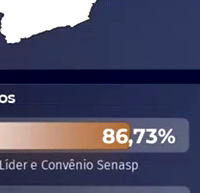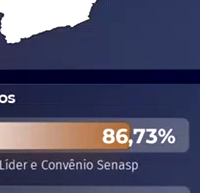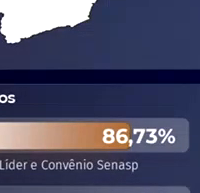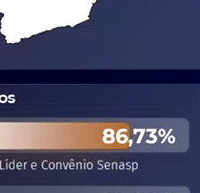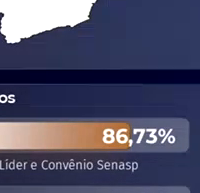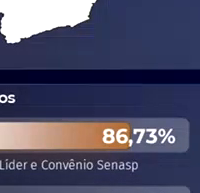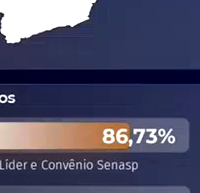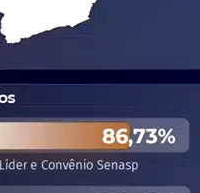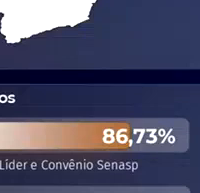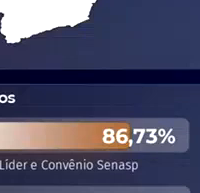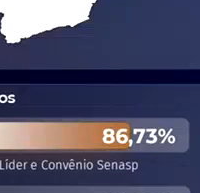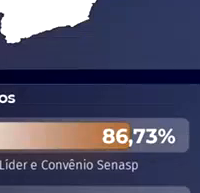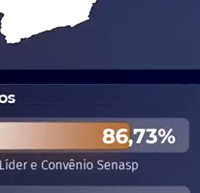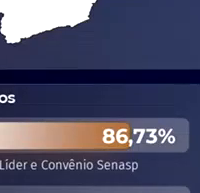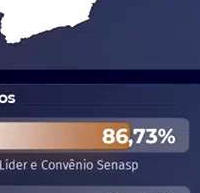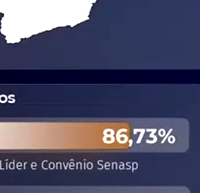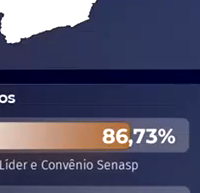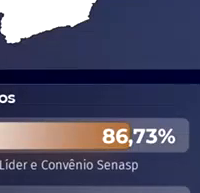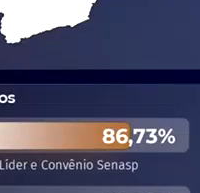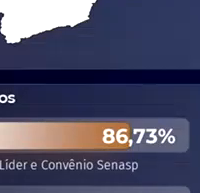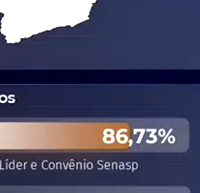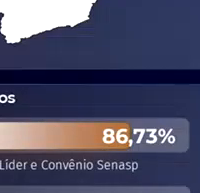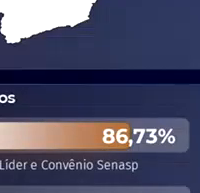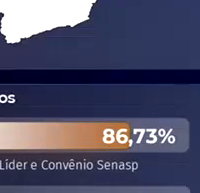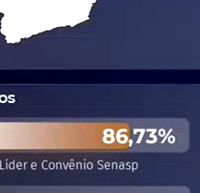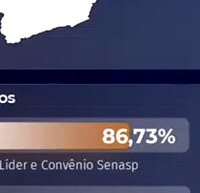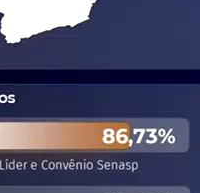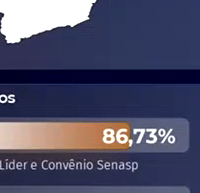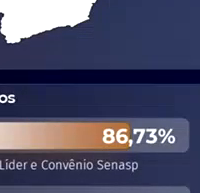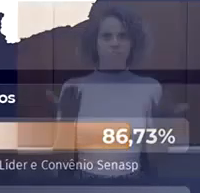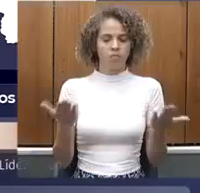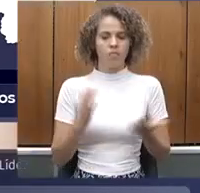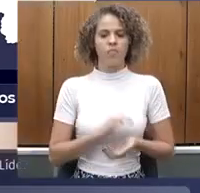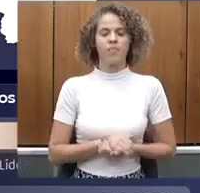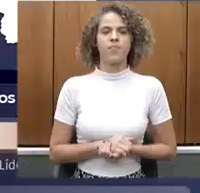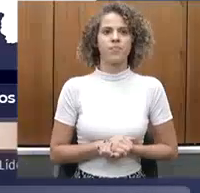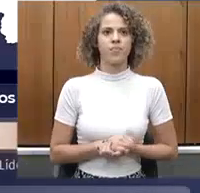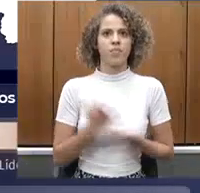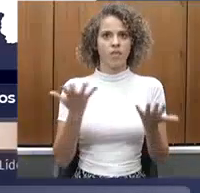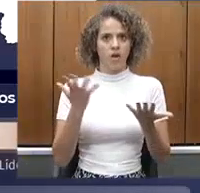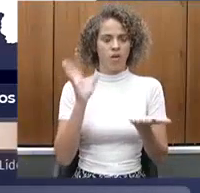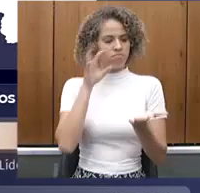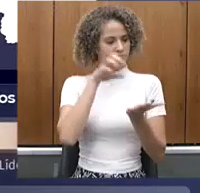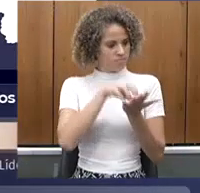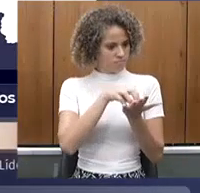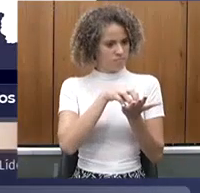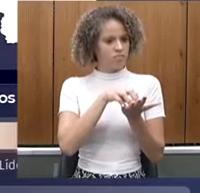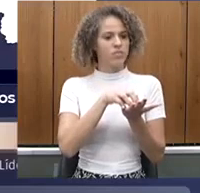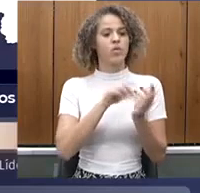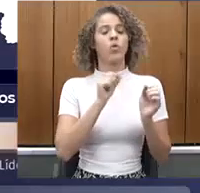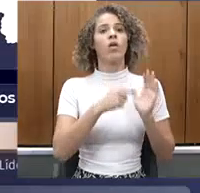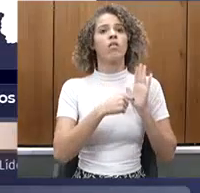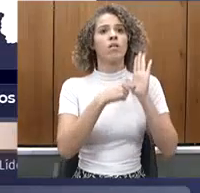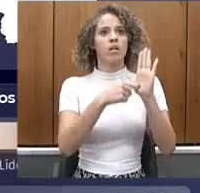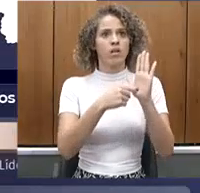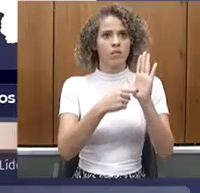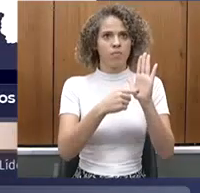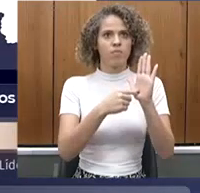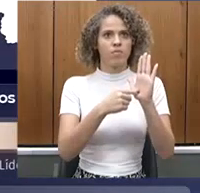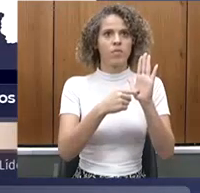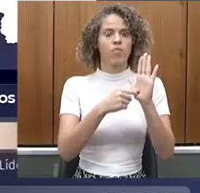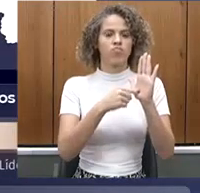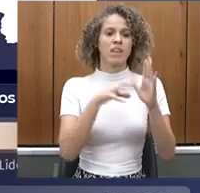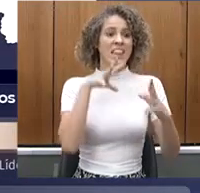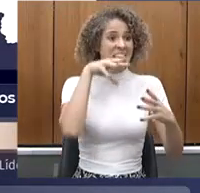cancela né essa possibilidade de alguém indevida estar infiltrado na nossa rede a disponibilidade também do sistema é muito